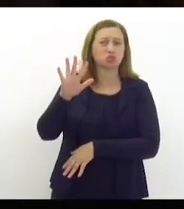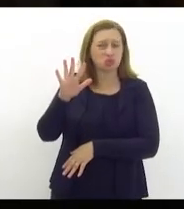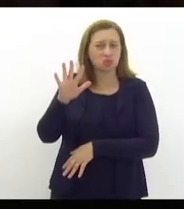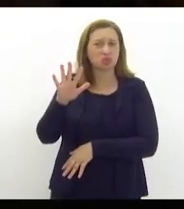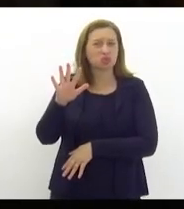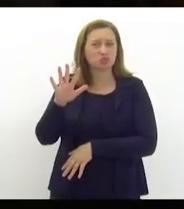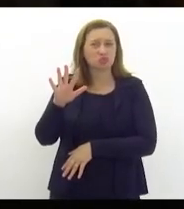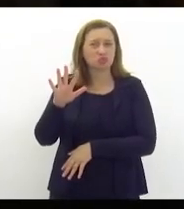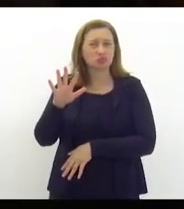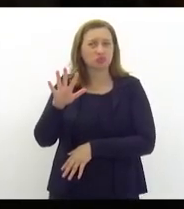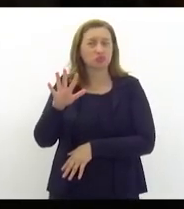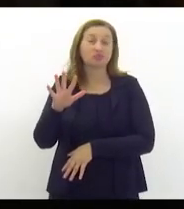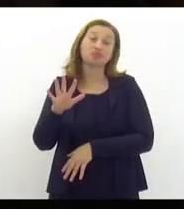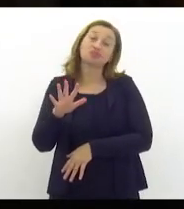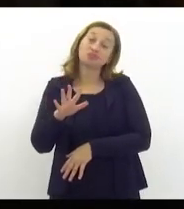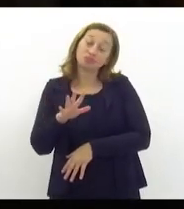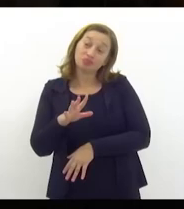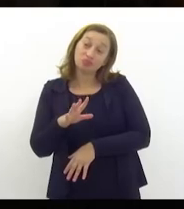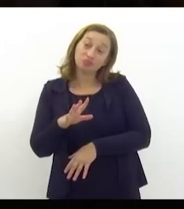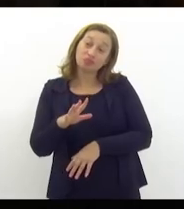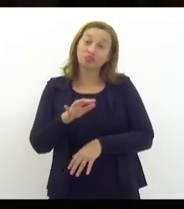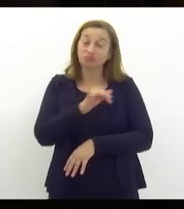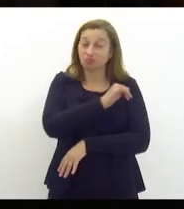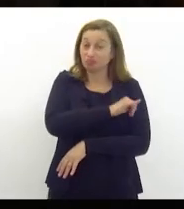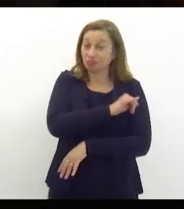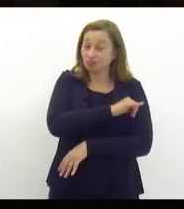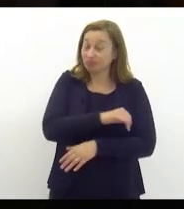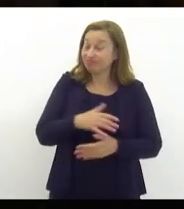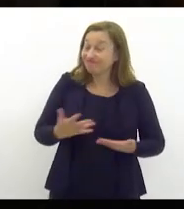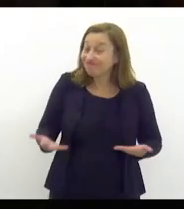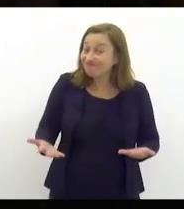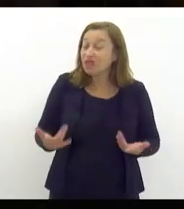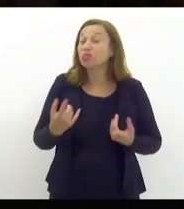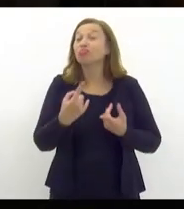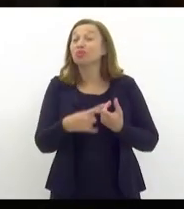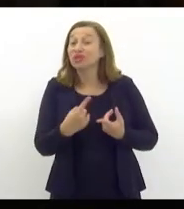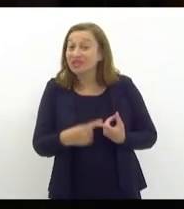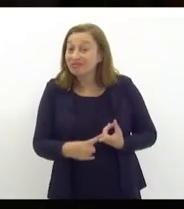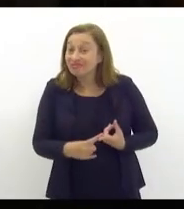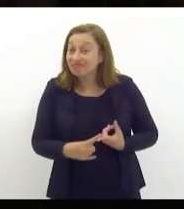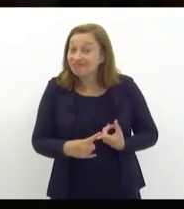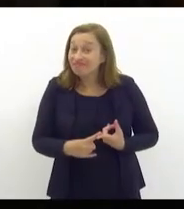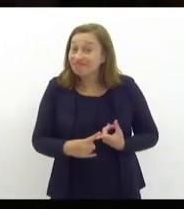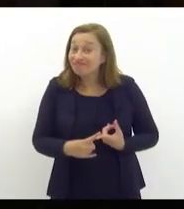da nossa região metropolitana. Porque